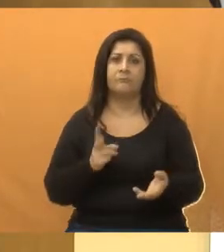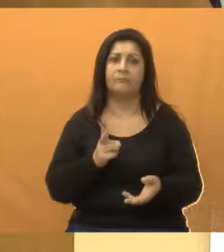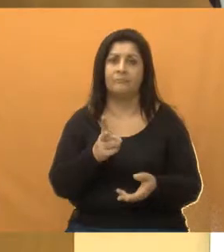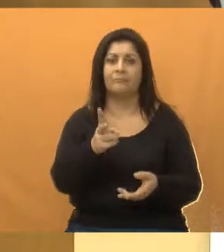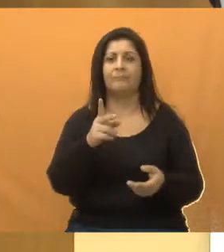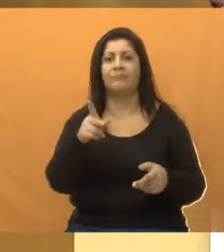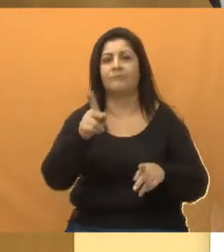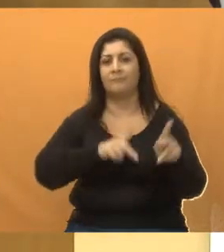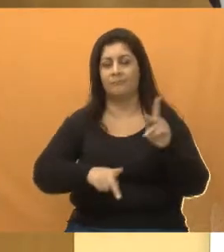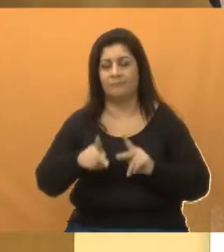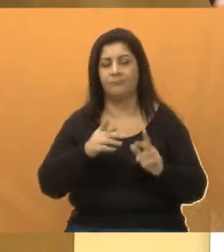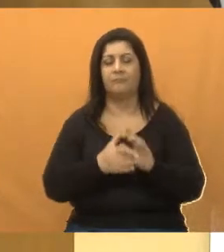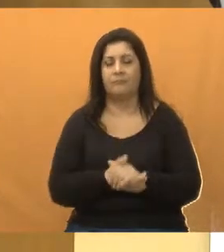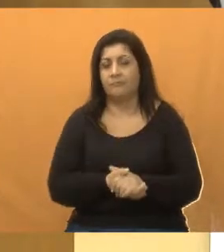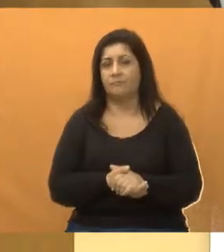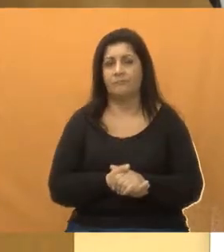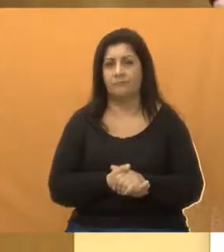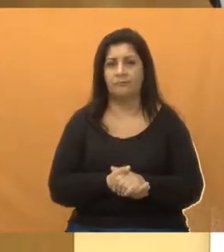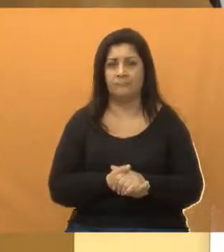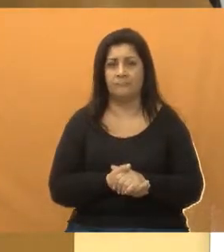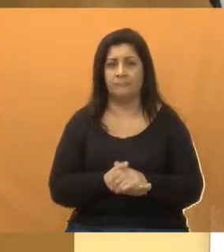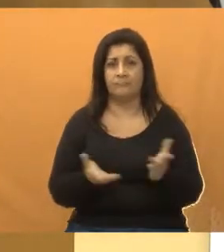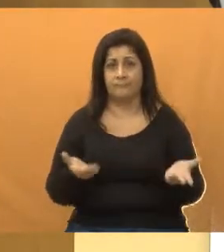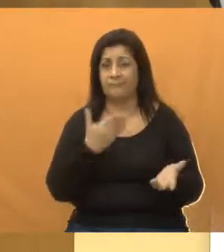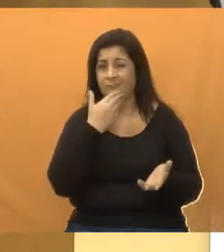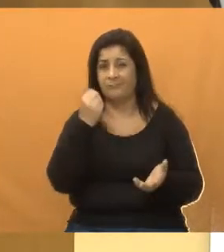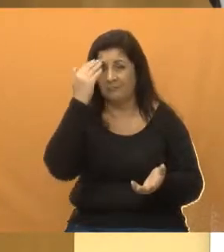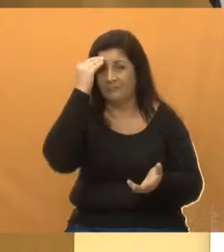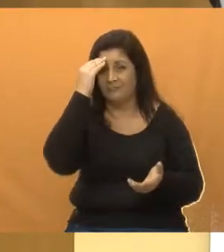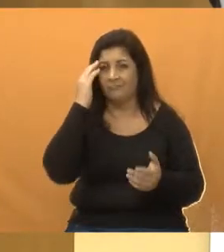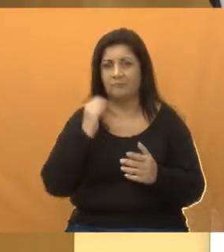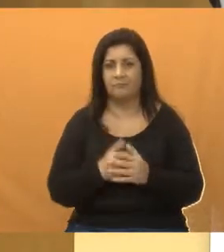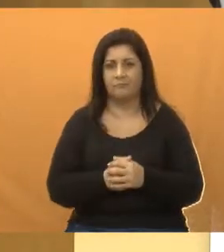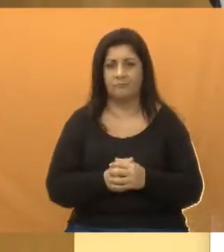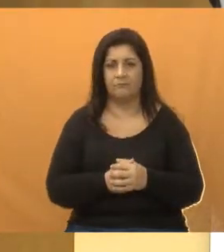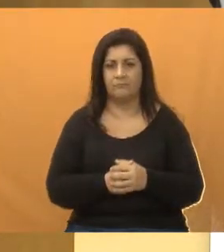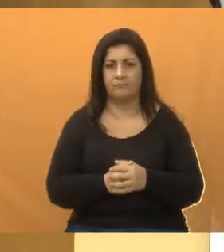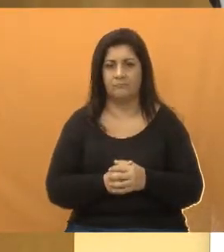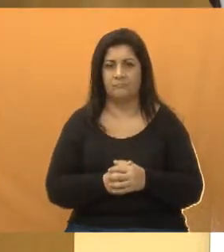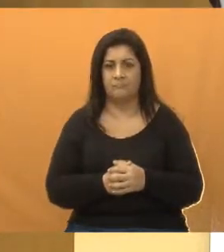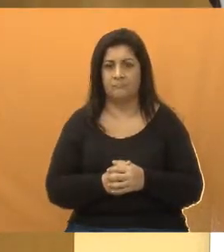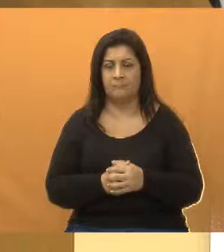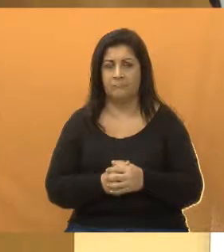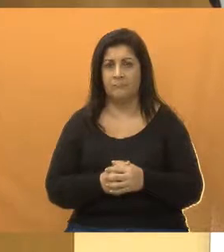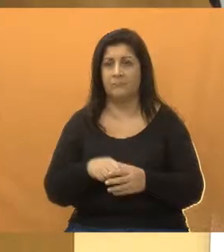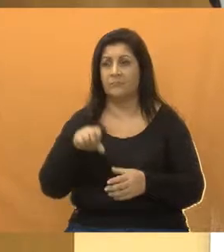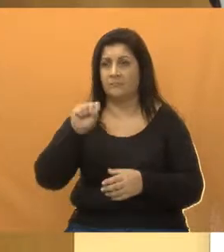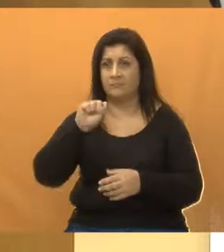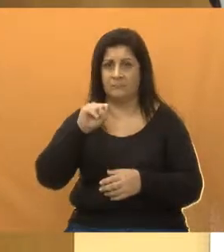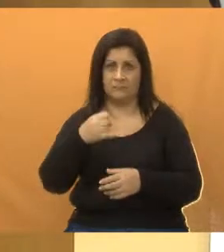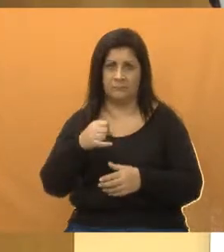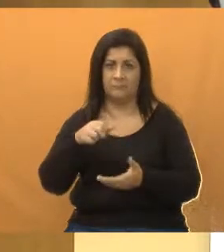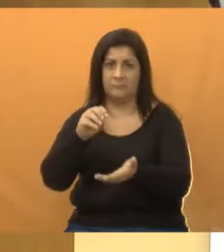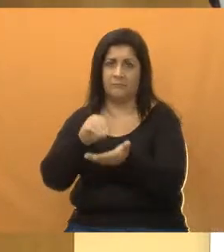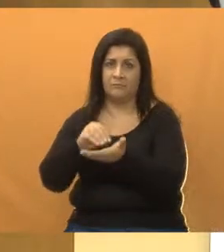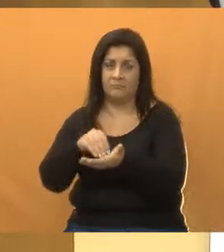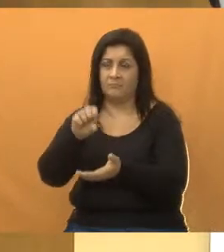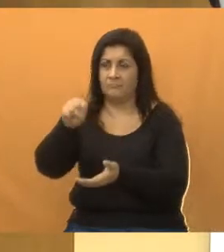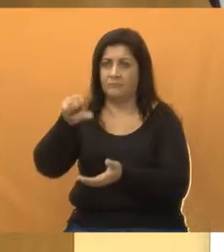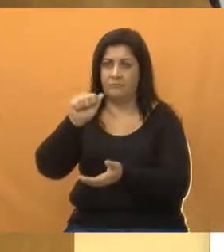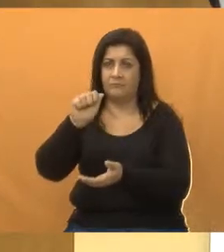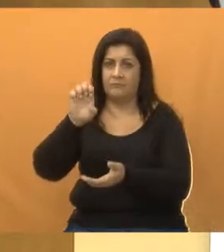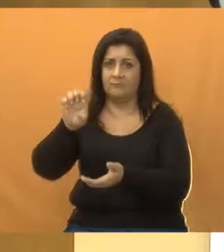contribuinte. Essa aqui é uma conta fácil de fazer. É o contribuinte que vai pagar a conta. Essa é a